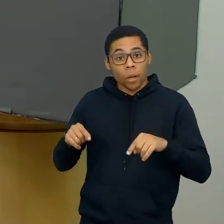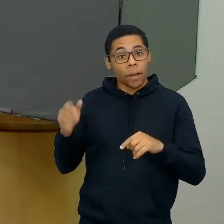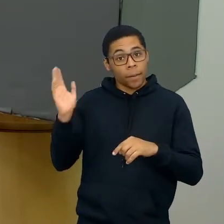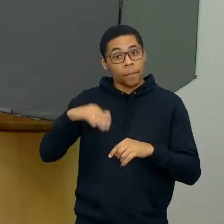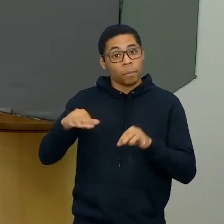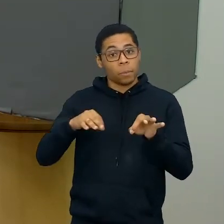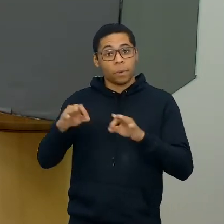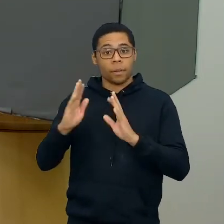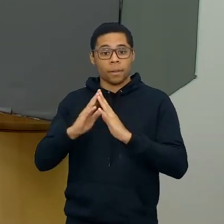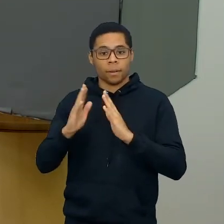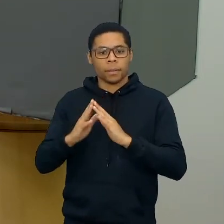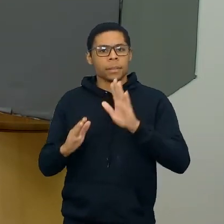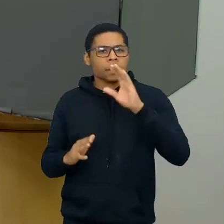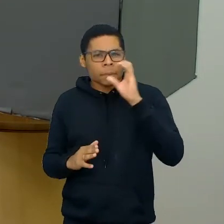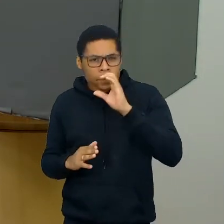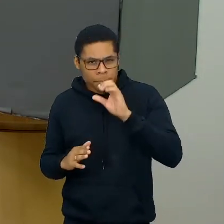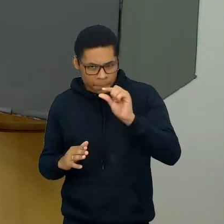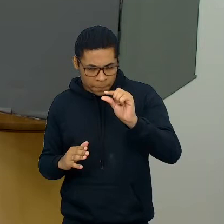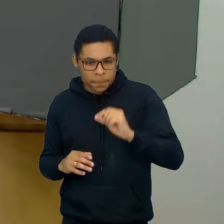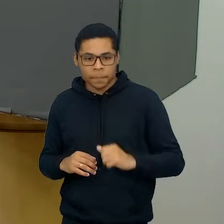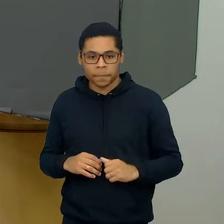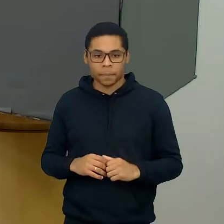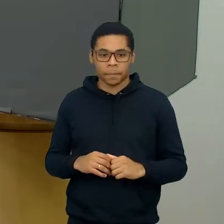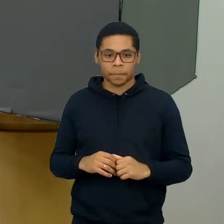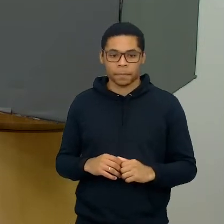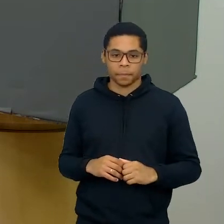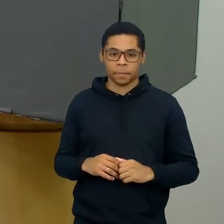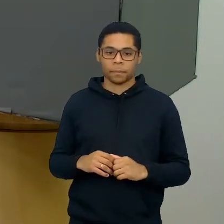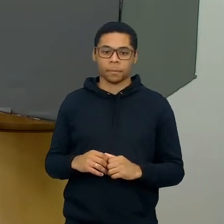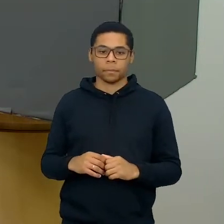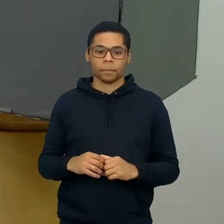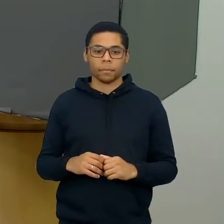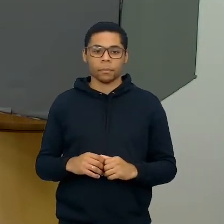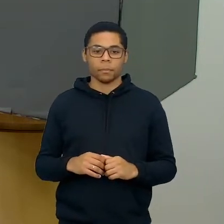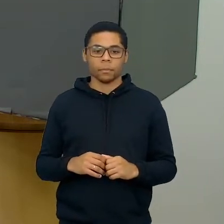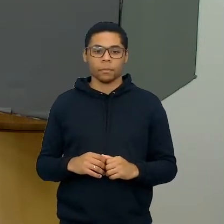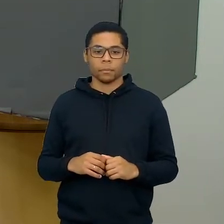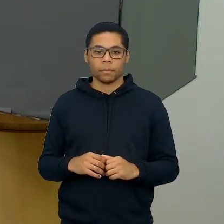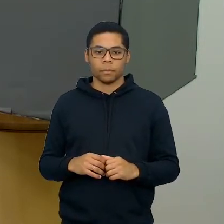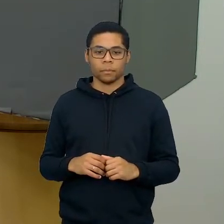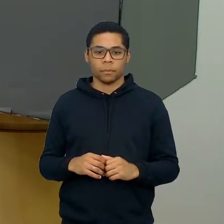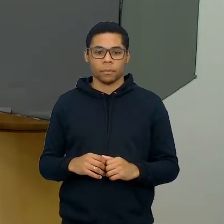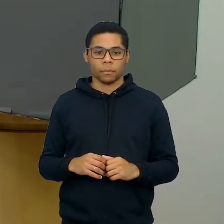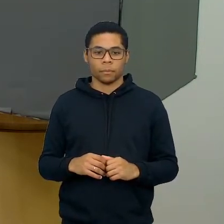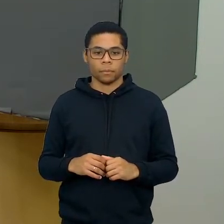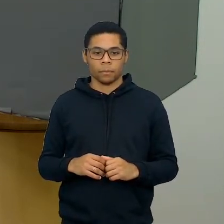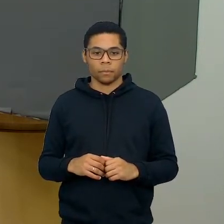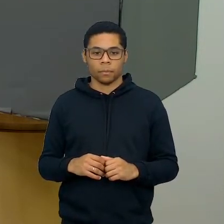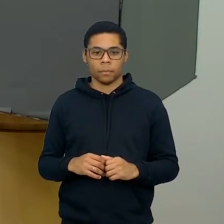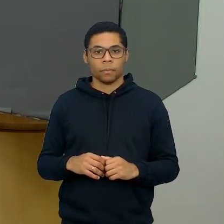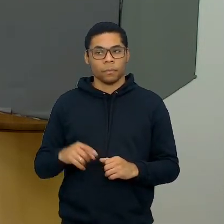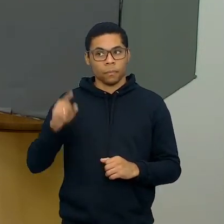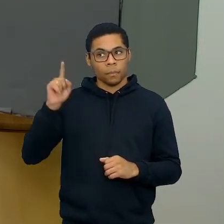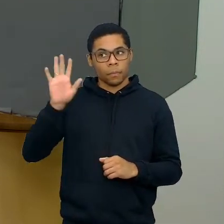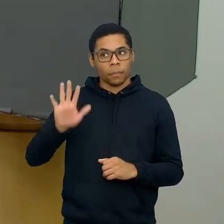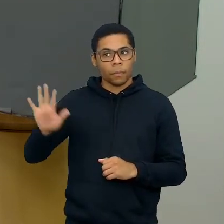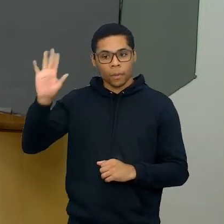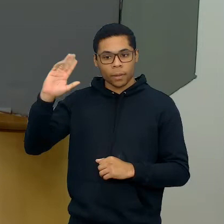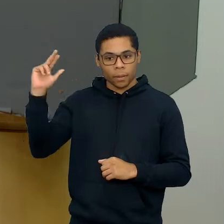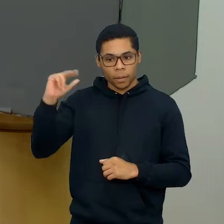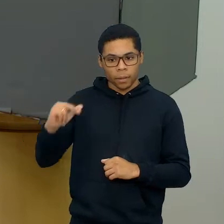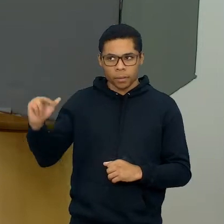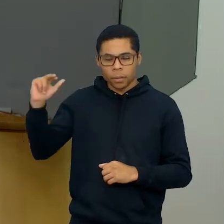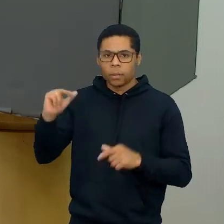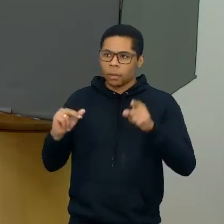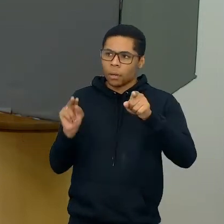casa. A gente já... Espera um pouquinho só. A escala de proporção abaixo em relação a essa escala aqui, parece que já